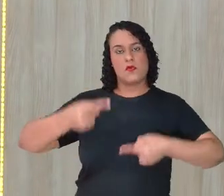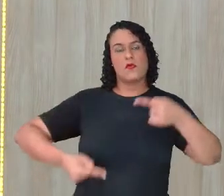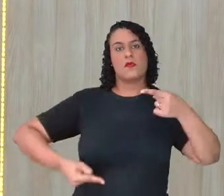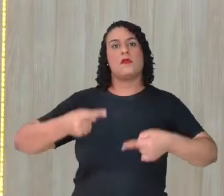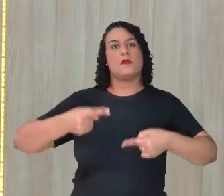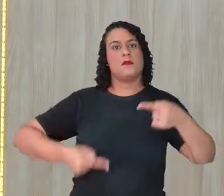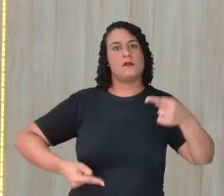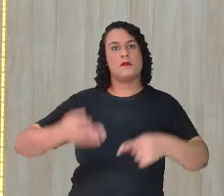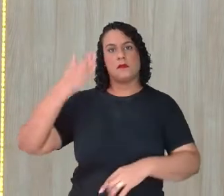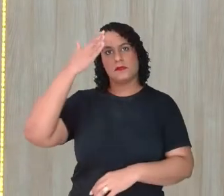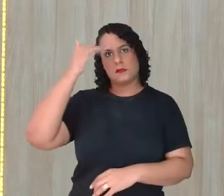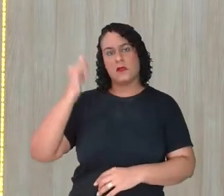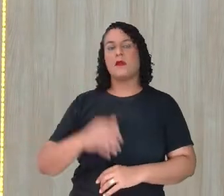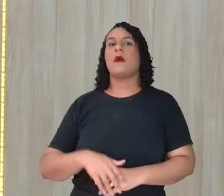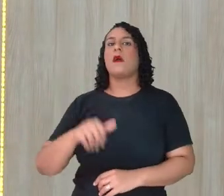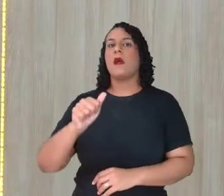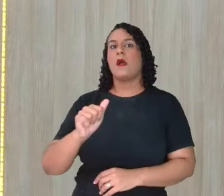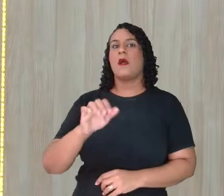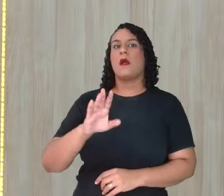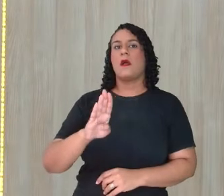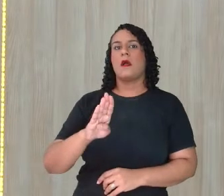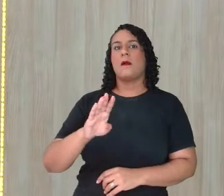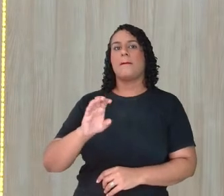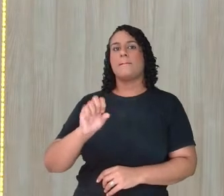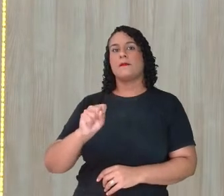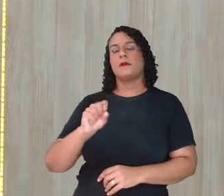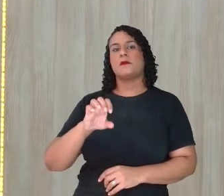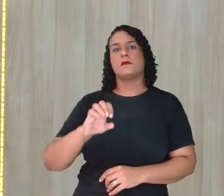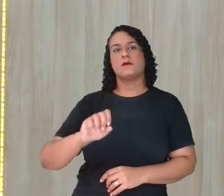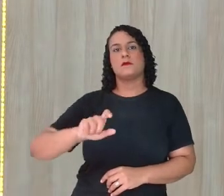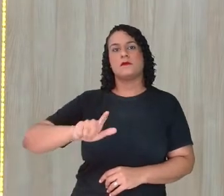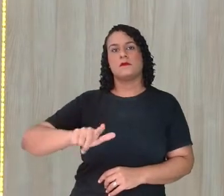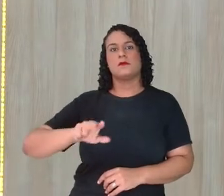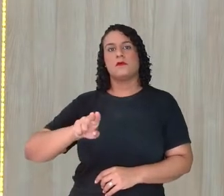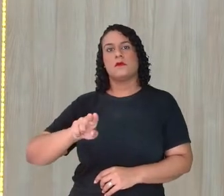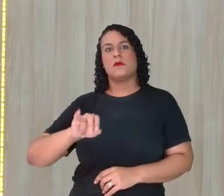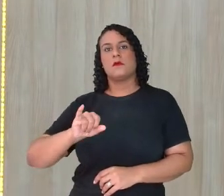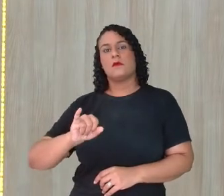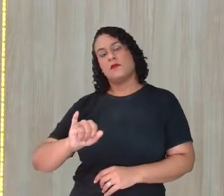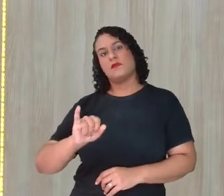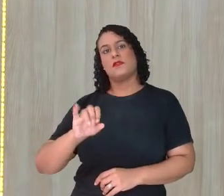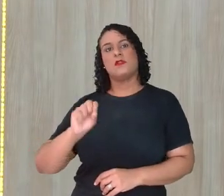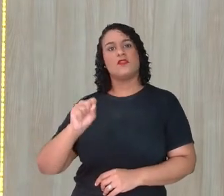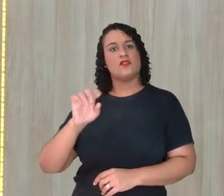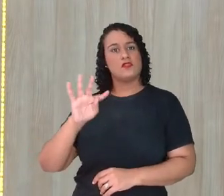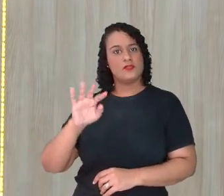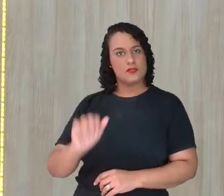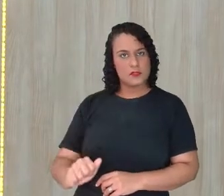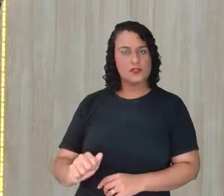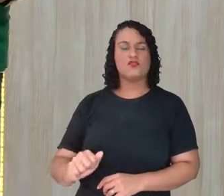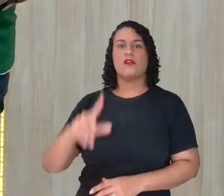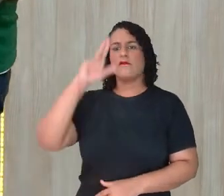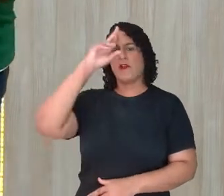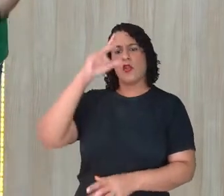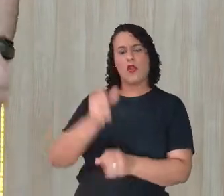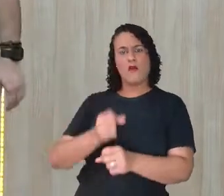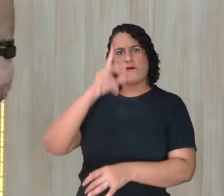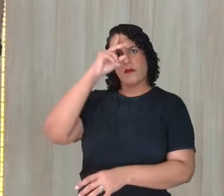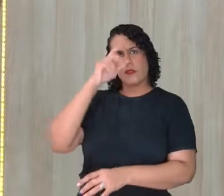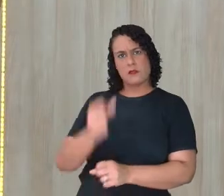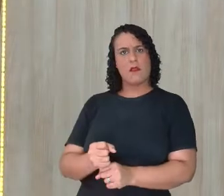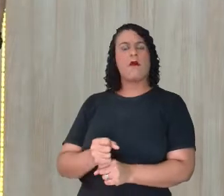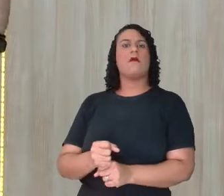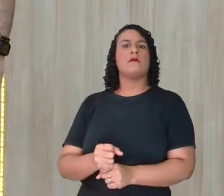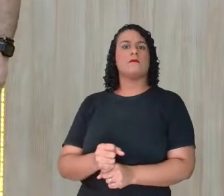vai chamar de absolutista, né? Vocês vão governar com praticamente plenos poderes, né?